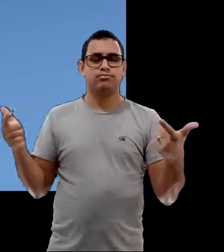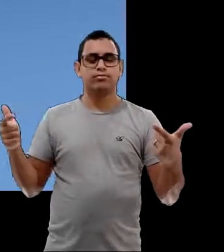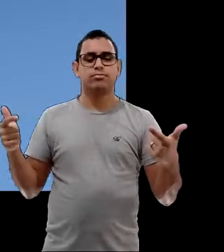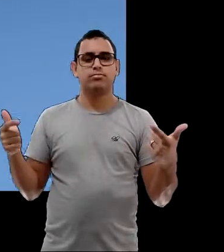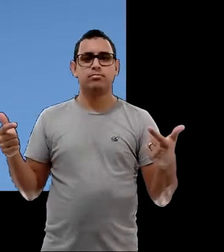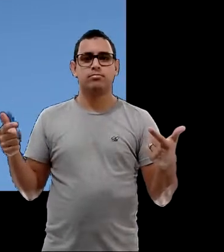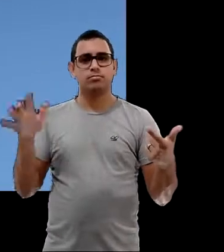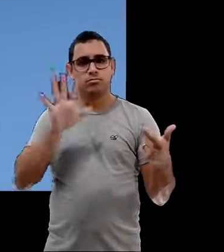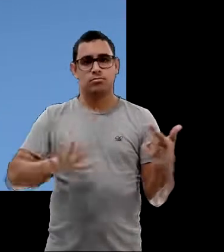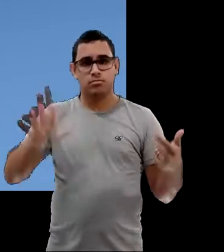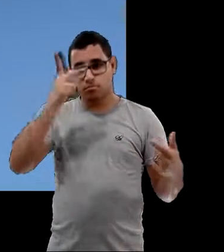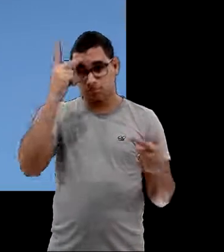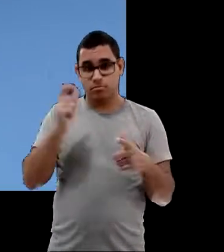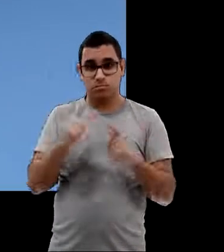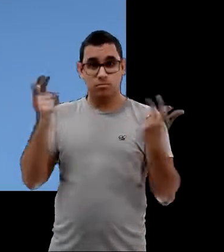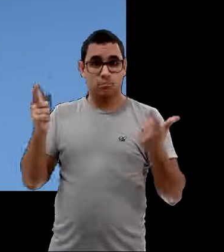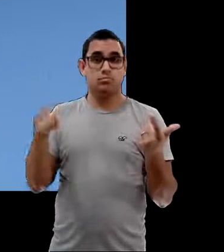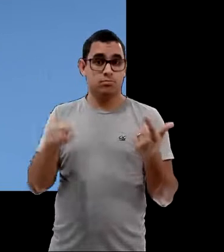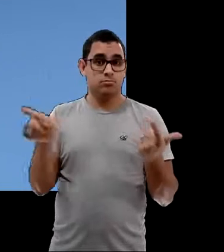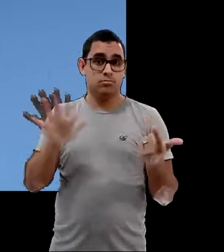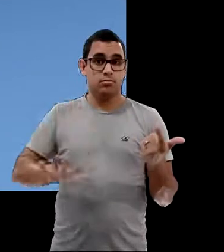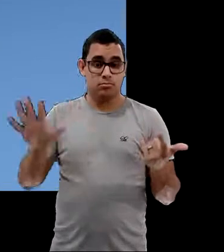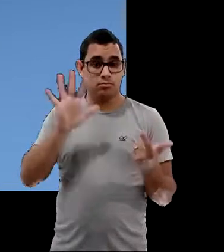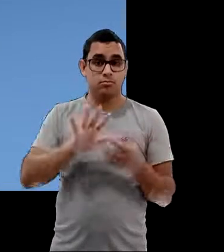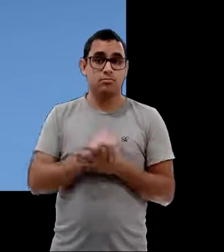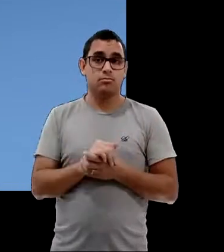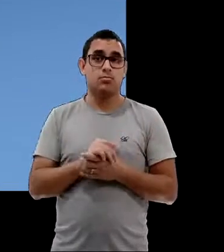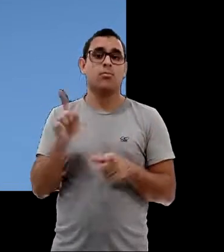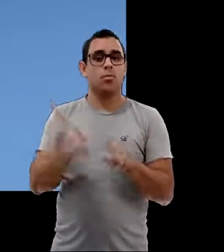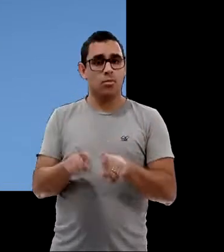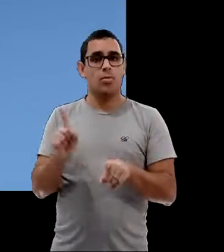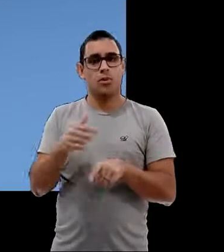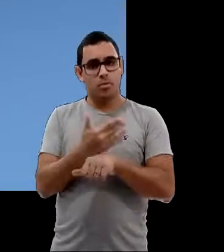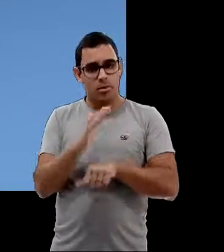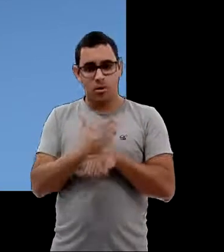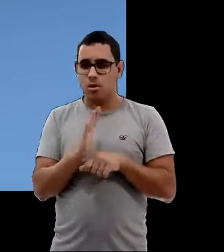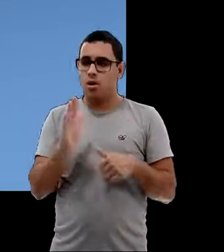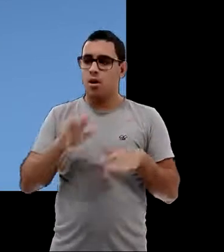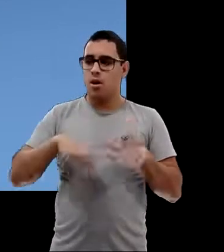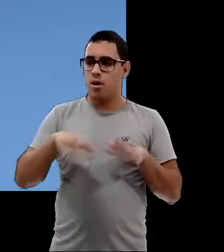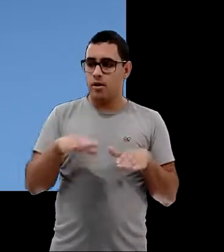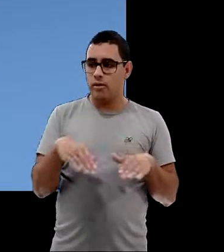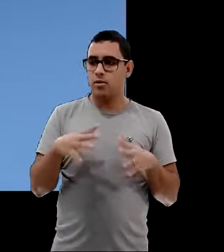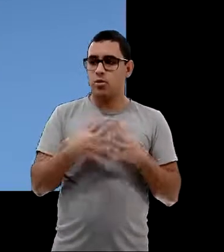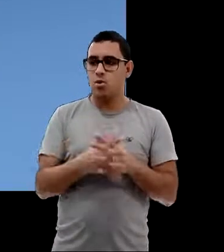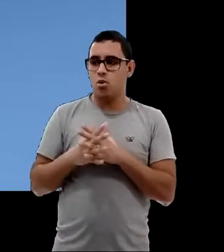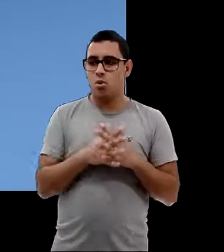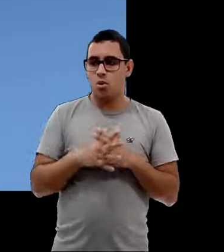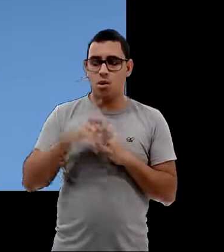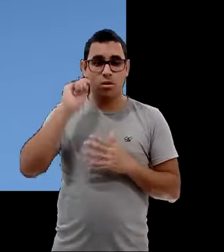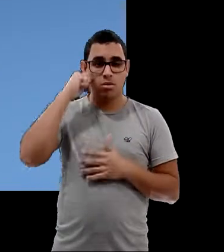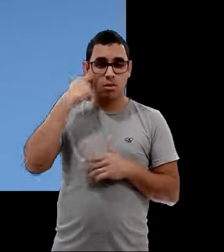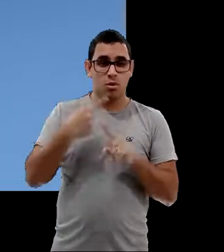parte do pessoal que mora no sertão em condições precárias também são de brancos. Muitas vezes